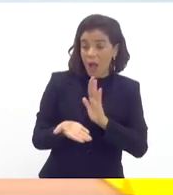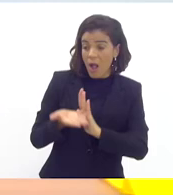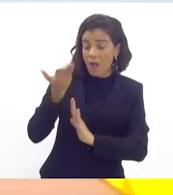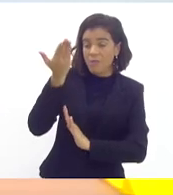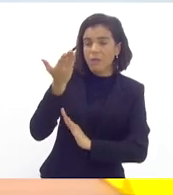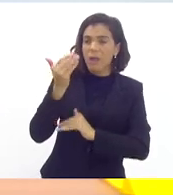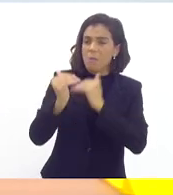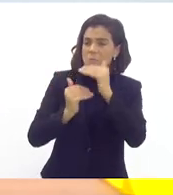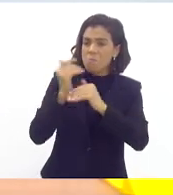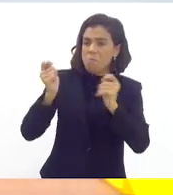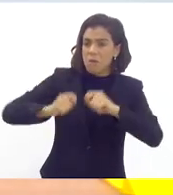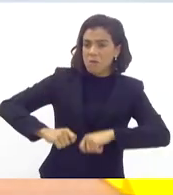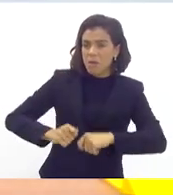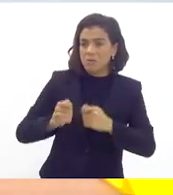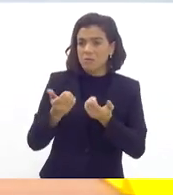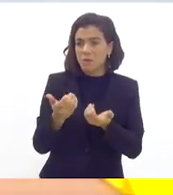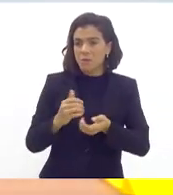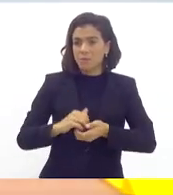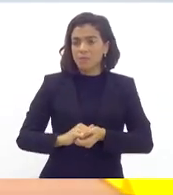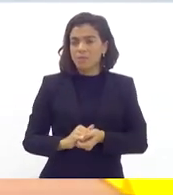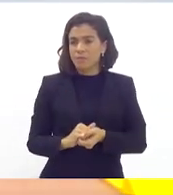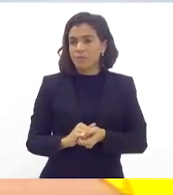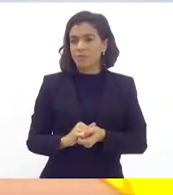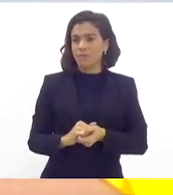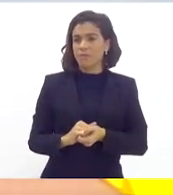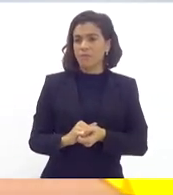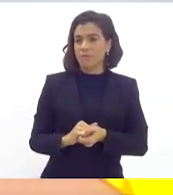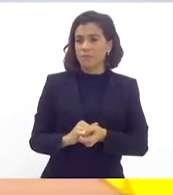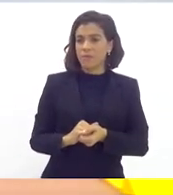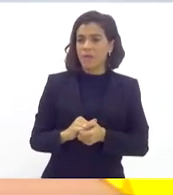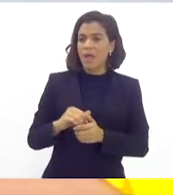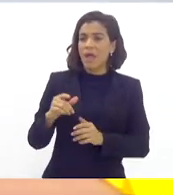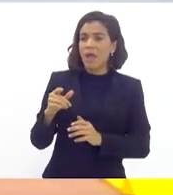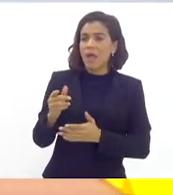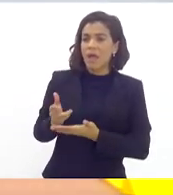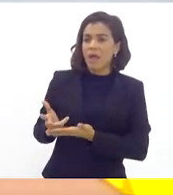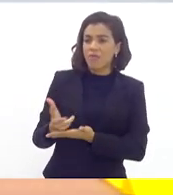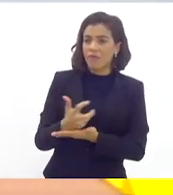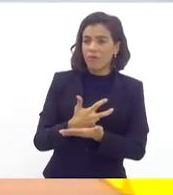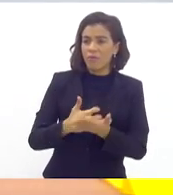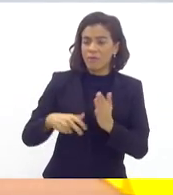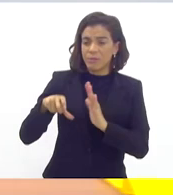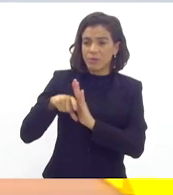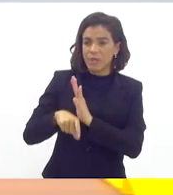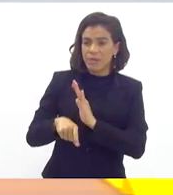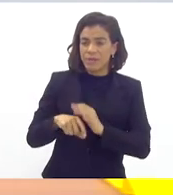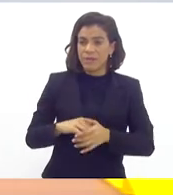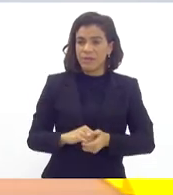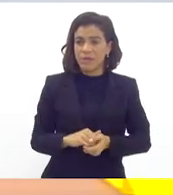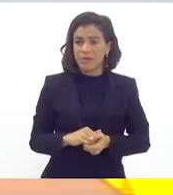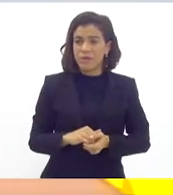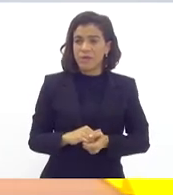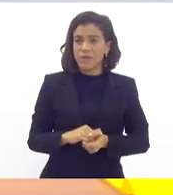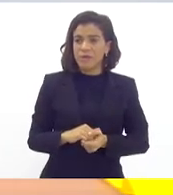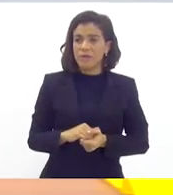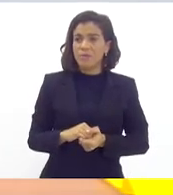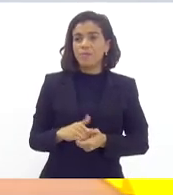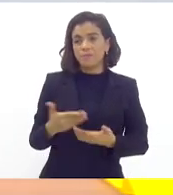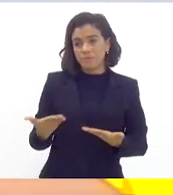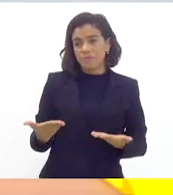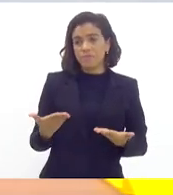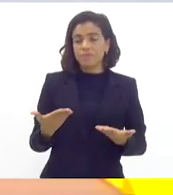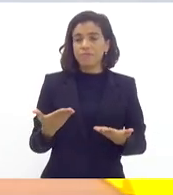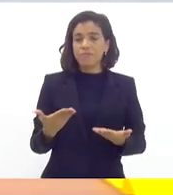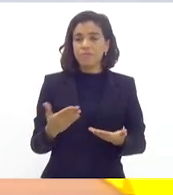de crescimento e ela ajuda porque, muito provavelmente, o efeito dela vai ser uma redução da taxa de juros de longo prazo, que, de fato, é altíssima no Brasil. Vamos ser bem claros, é, de